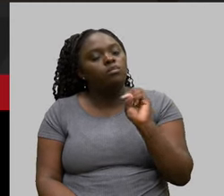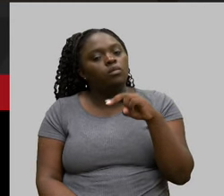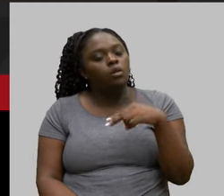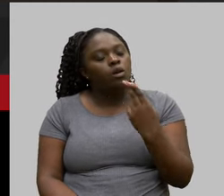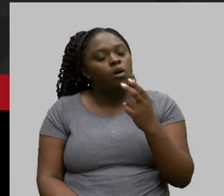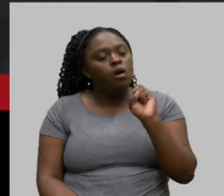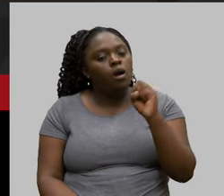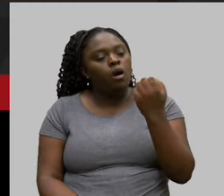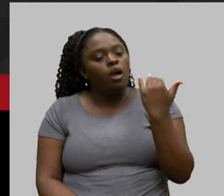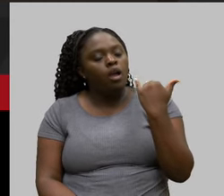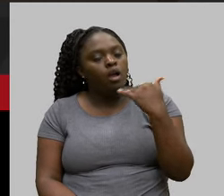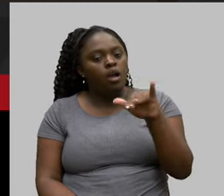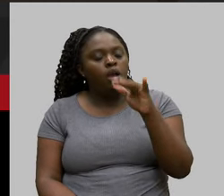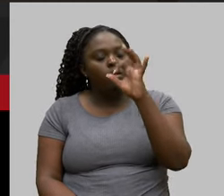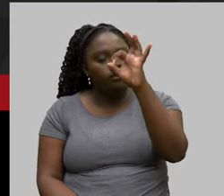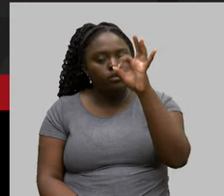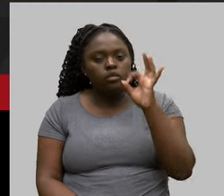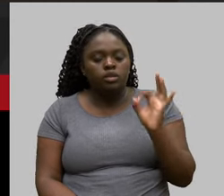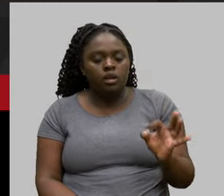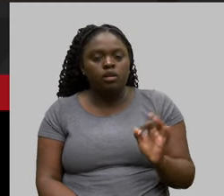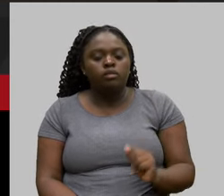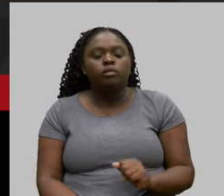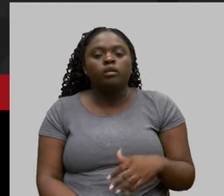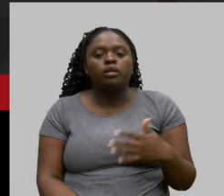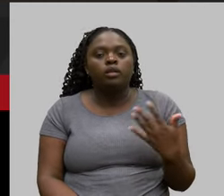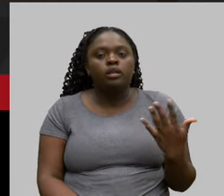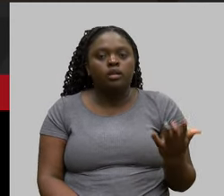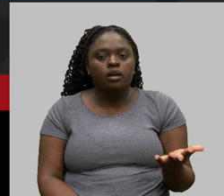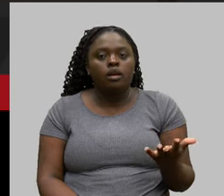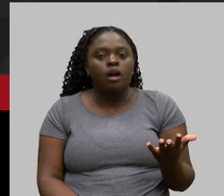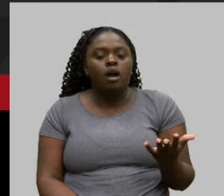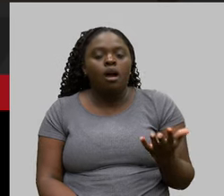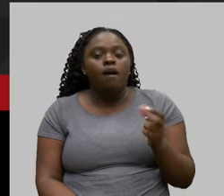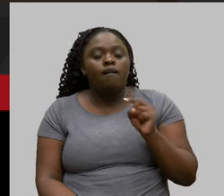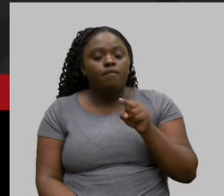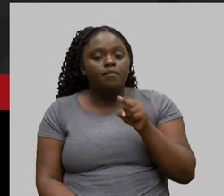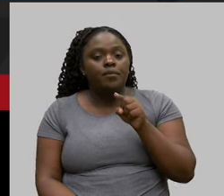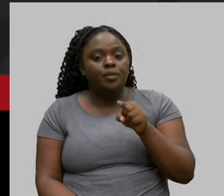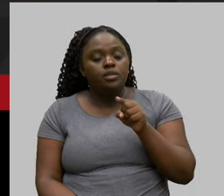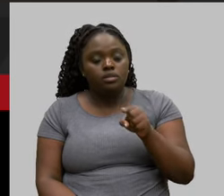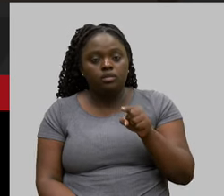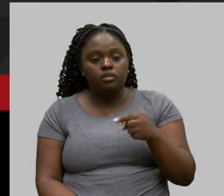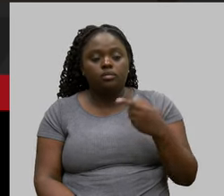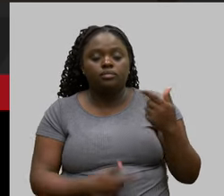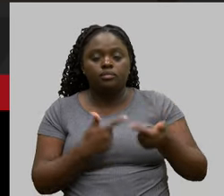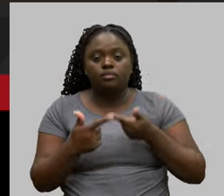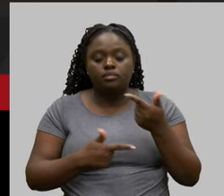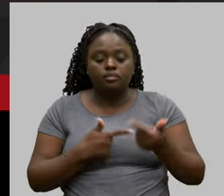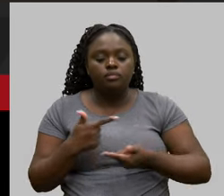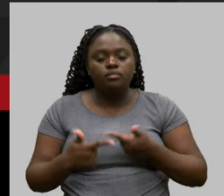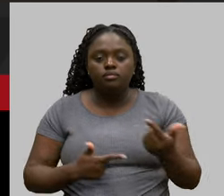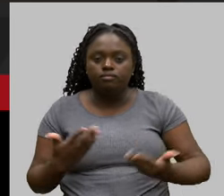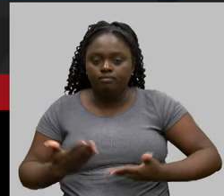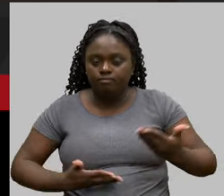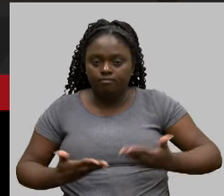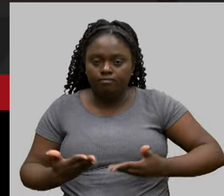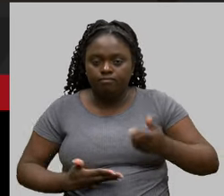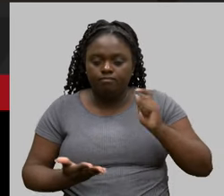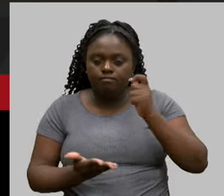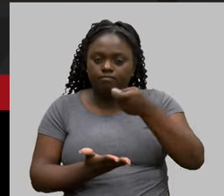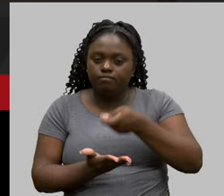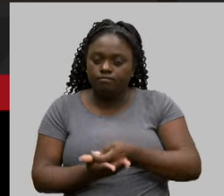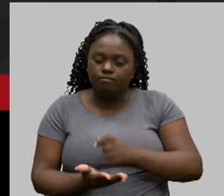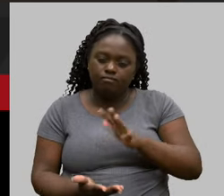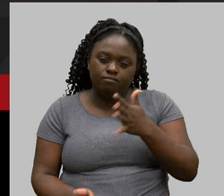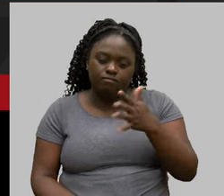forma paritária ou seja na funpresp e você o Servidor Público Federal paga a contribuição entre 7,5